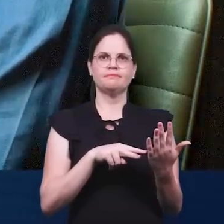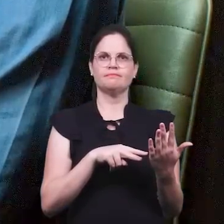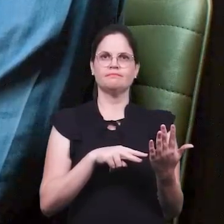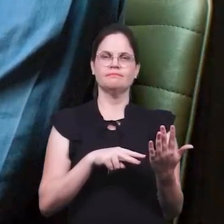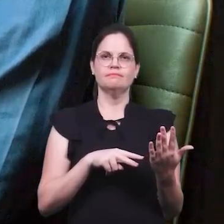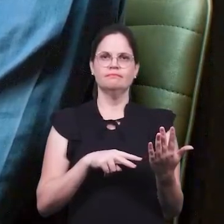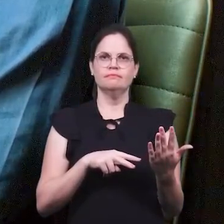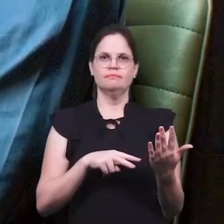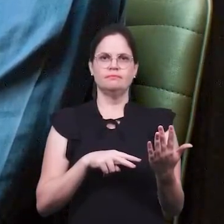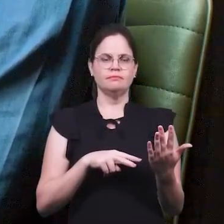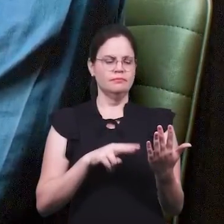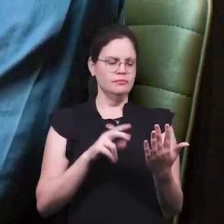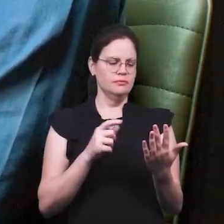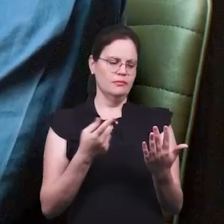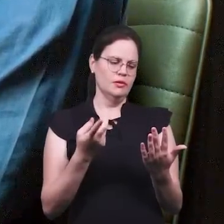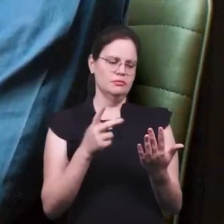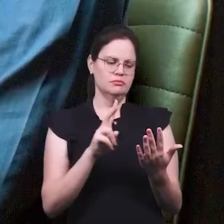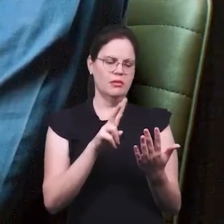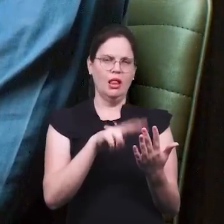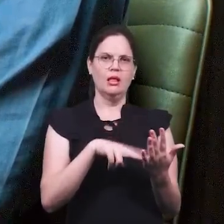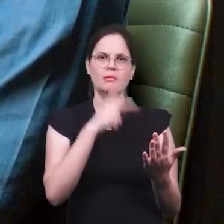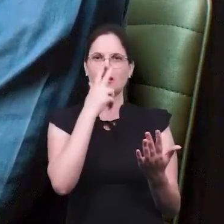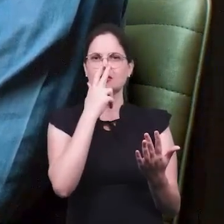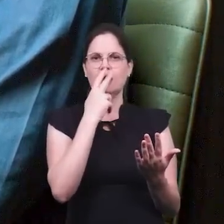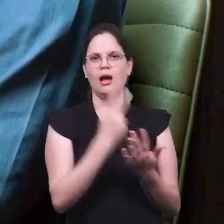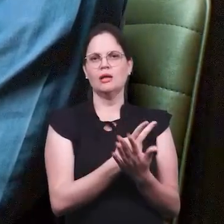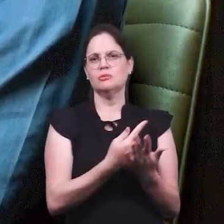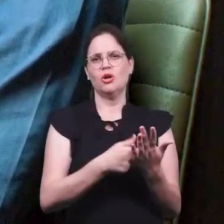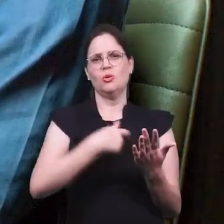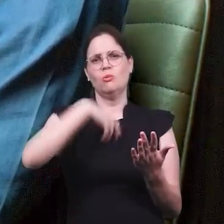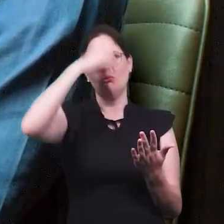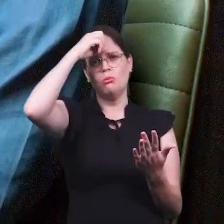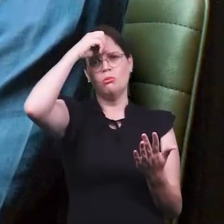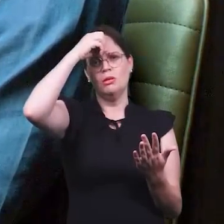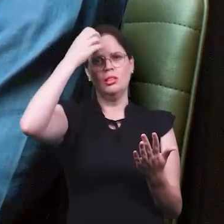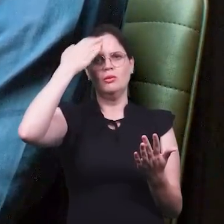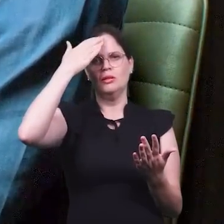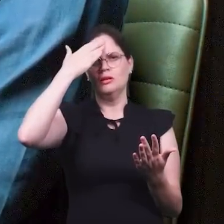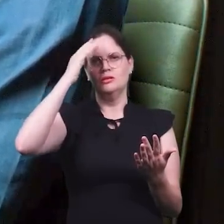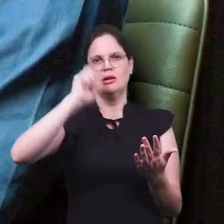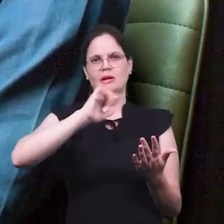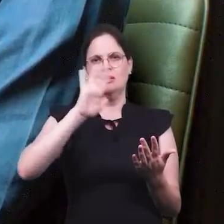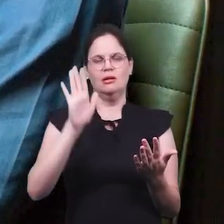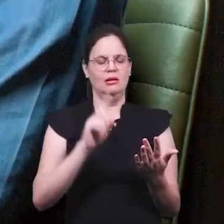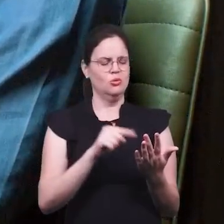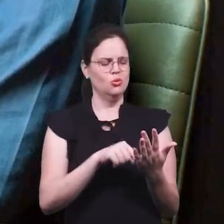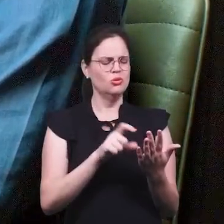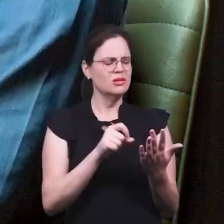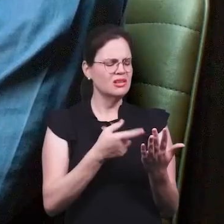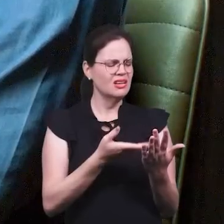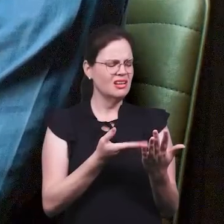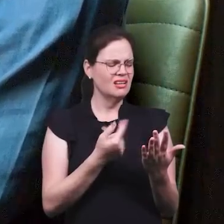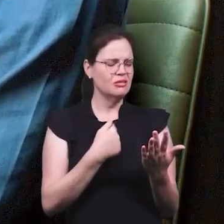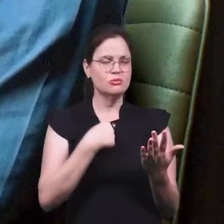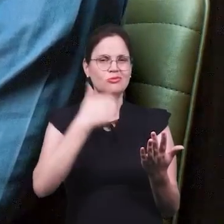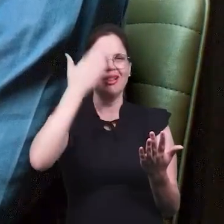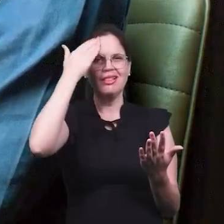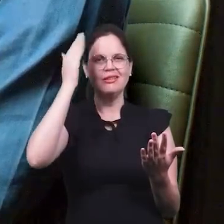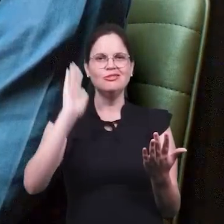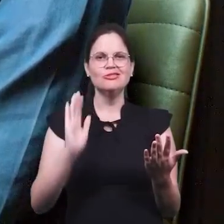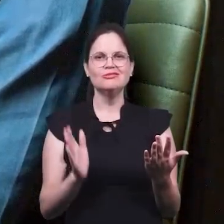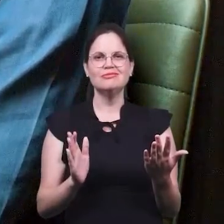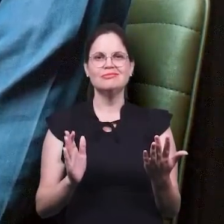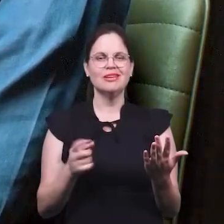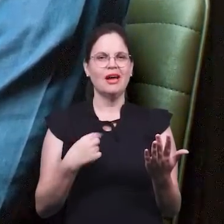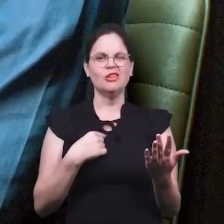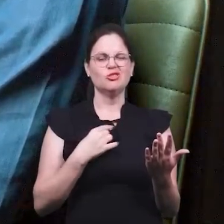de forma errada, vamos dizer assim. Não entendia às vezes, o que estava escrito e só